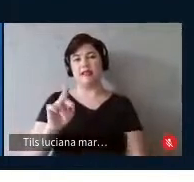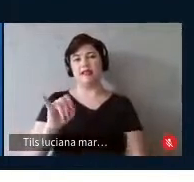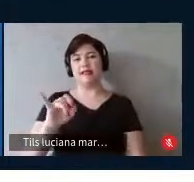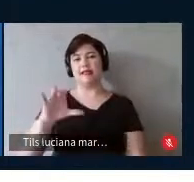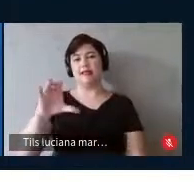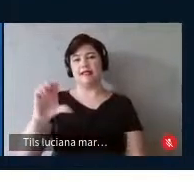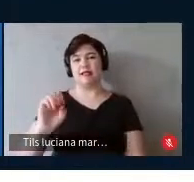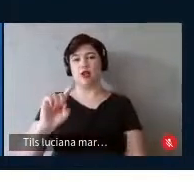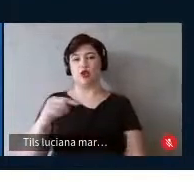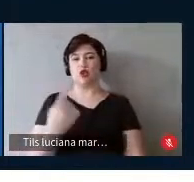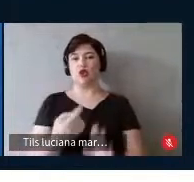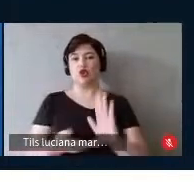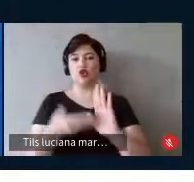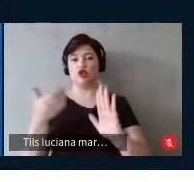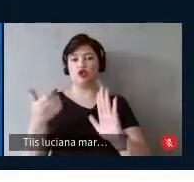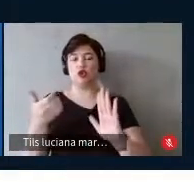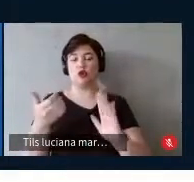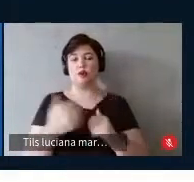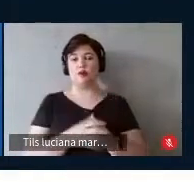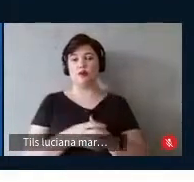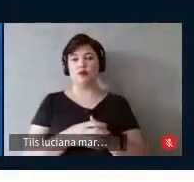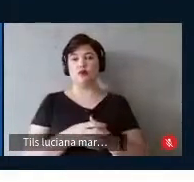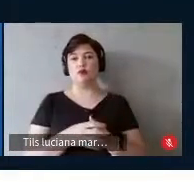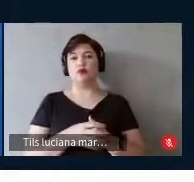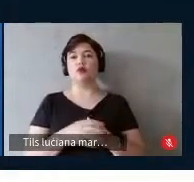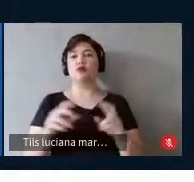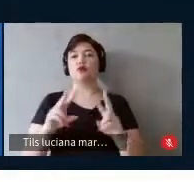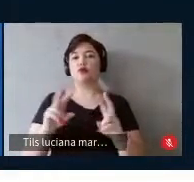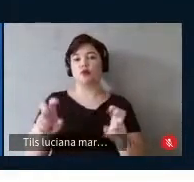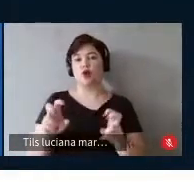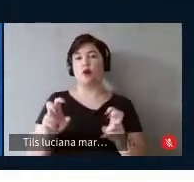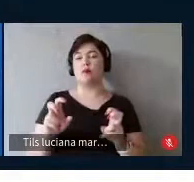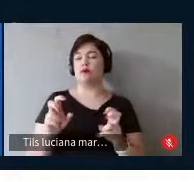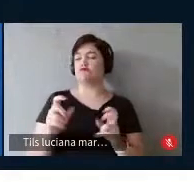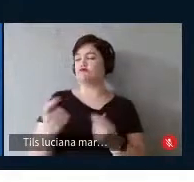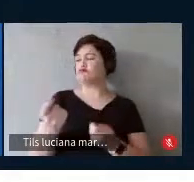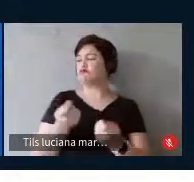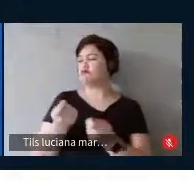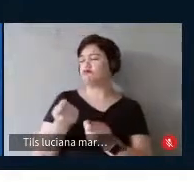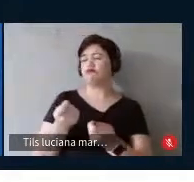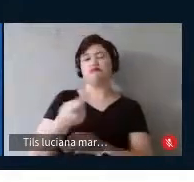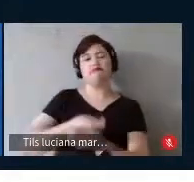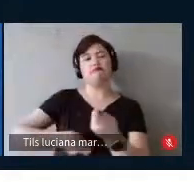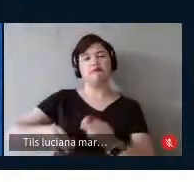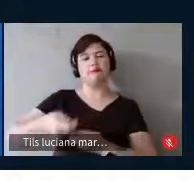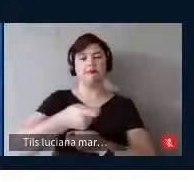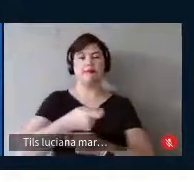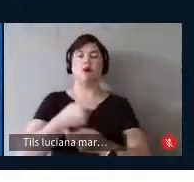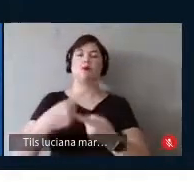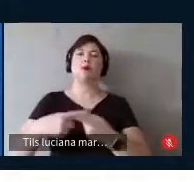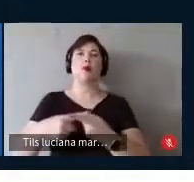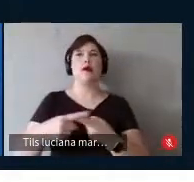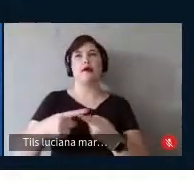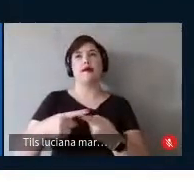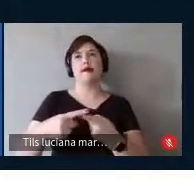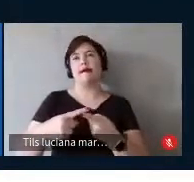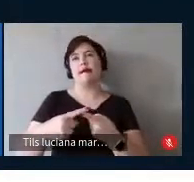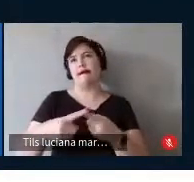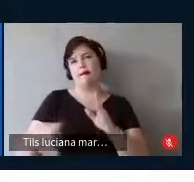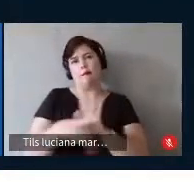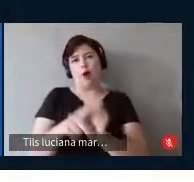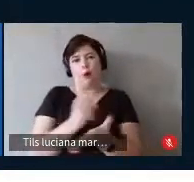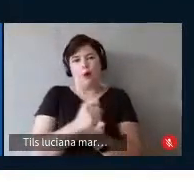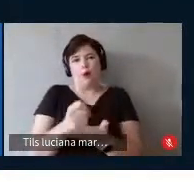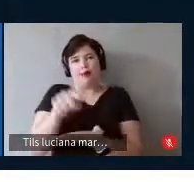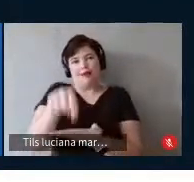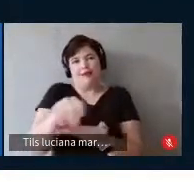nós retiramos a questão do know-how de negócios e business, uma vez que a natureza contratual